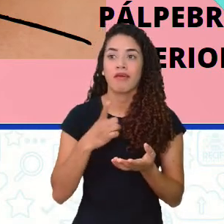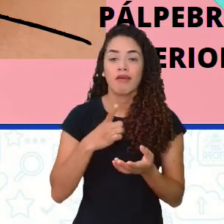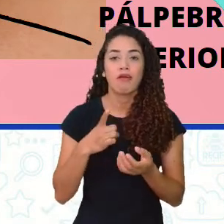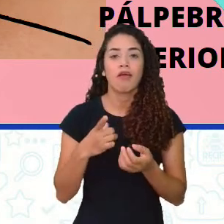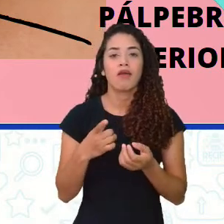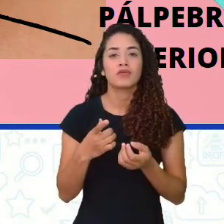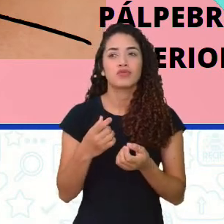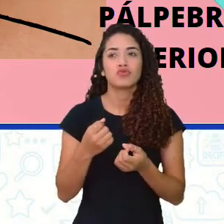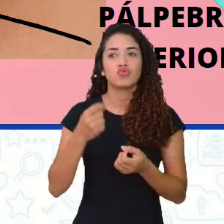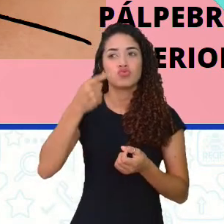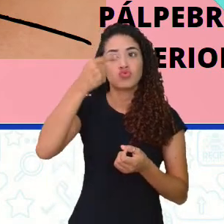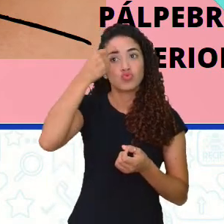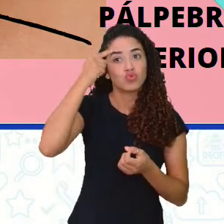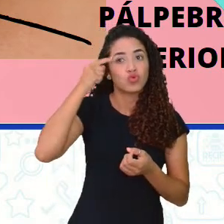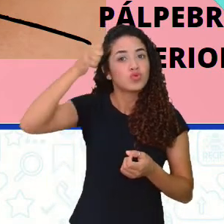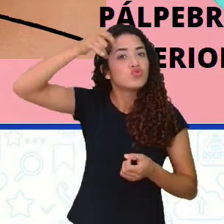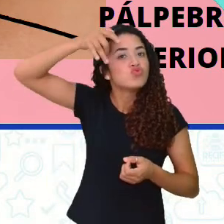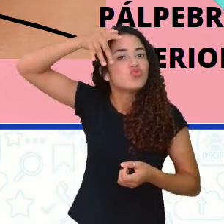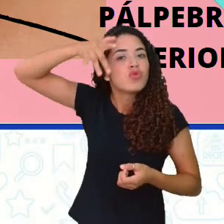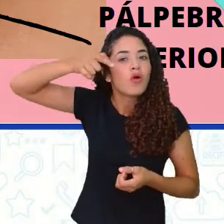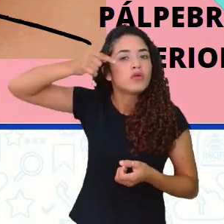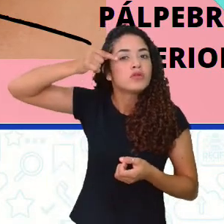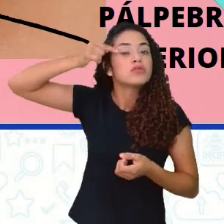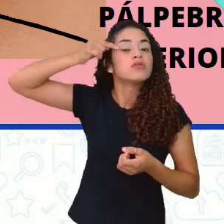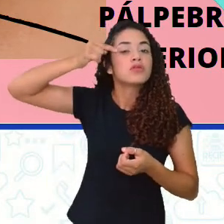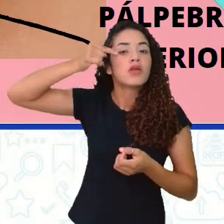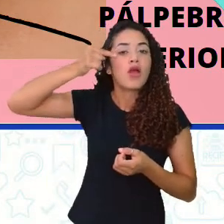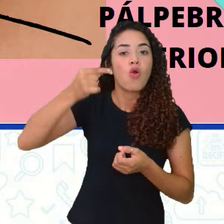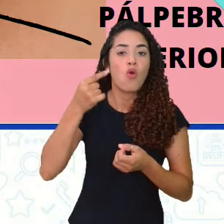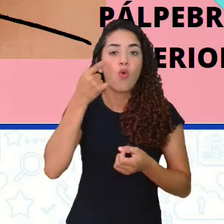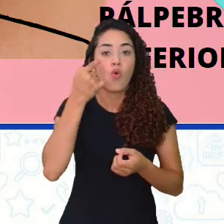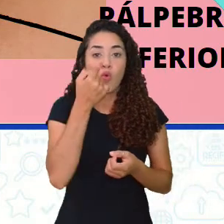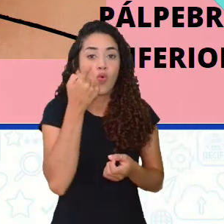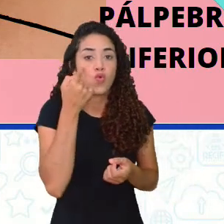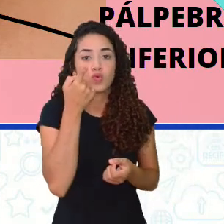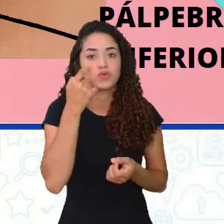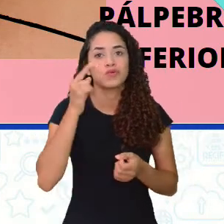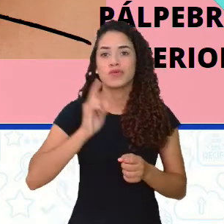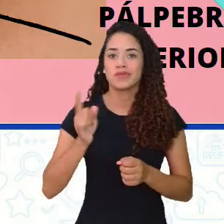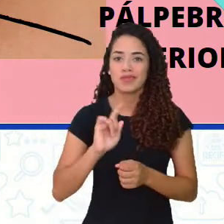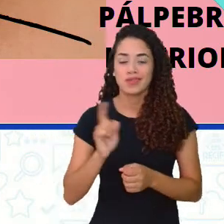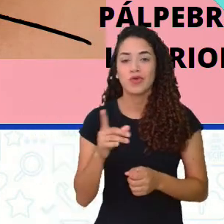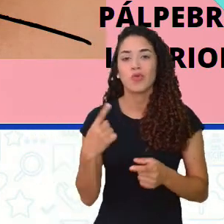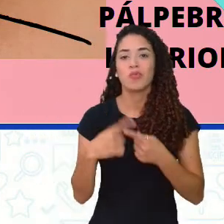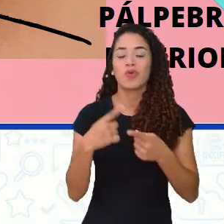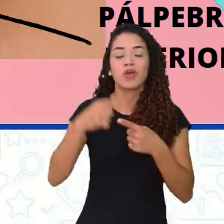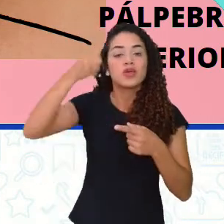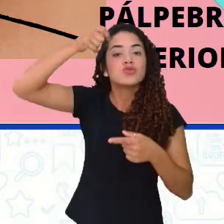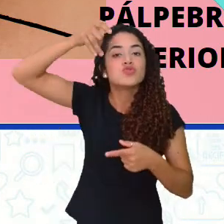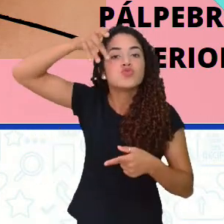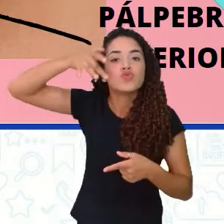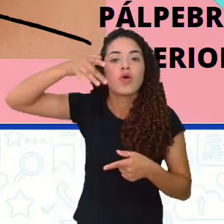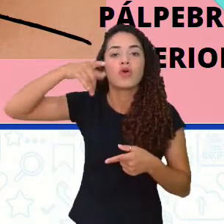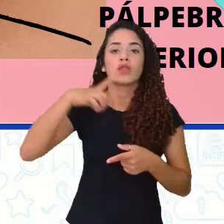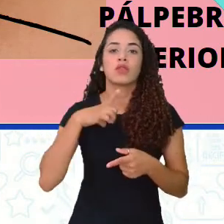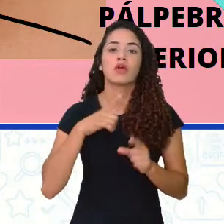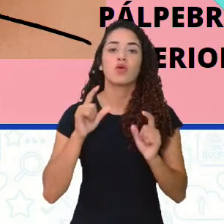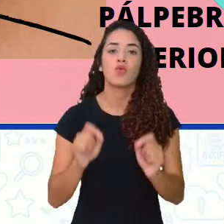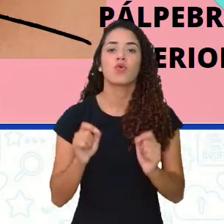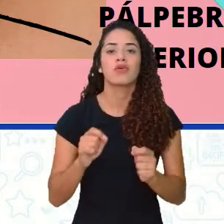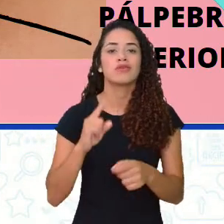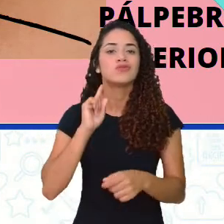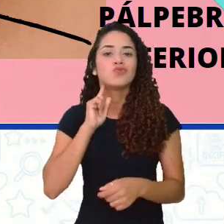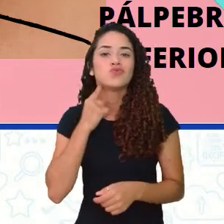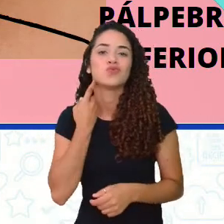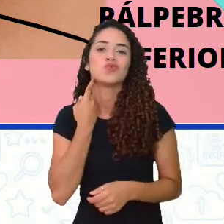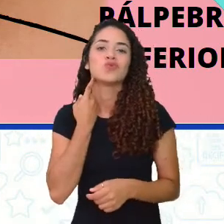aí, olha, o suor quando vem da testa, para que não caia no olho. Porque além de trazer uma série de impurezas que estão na testa, também a